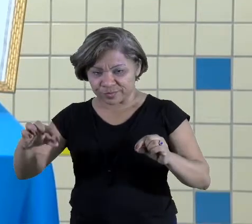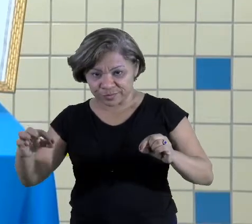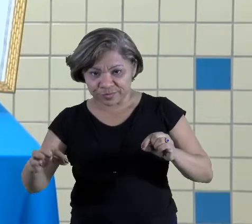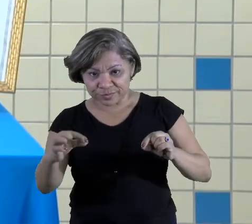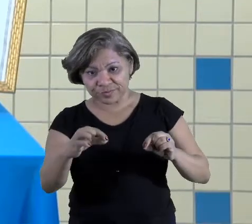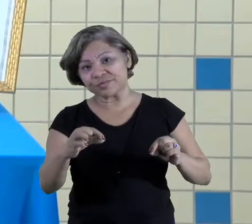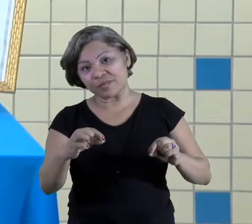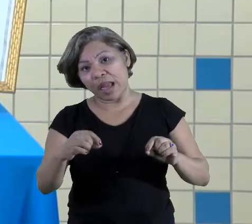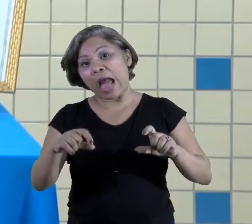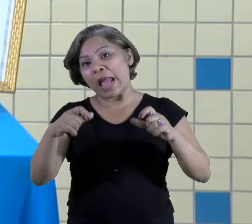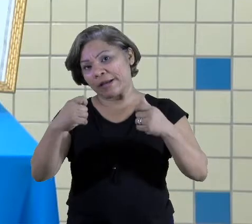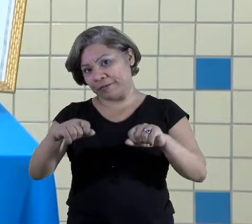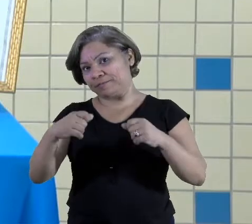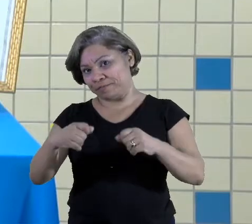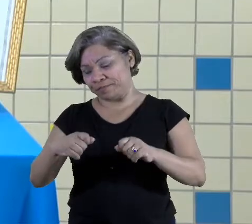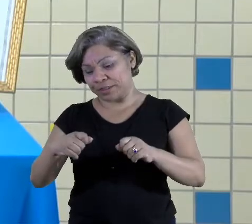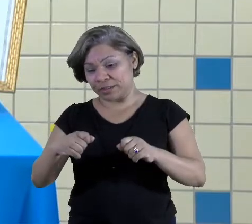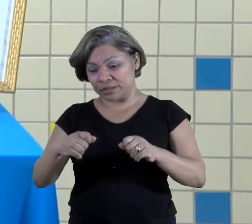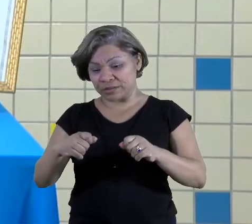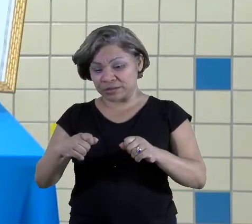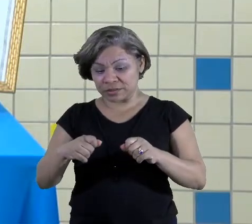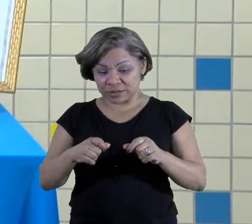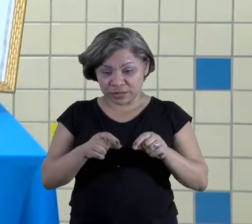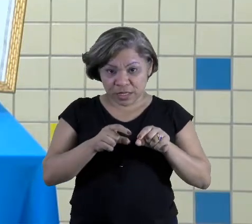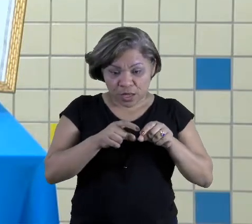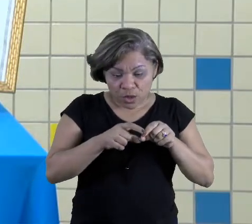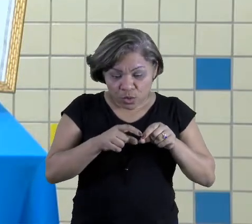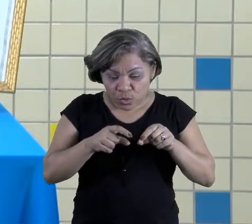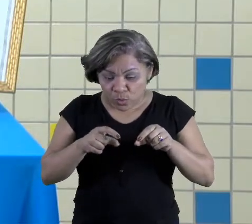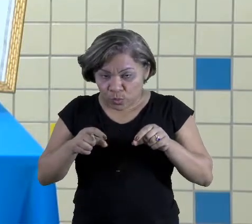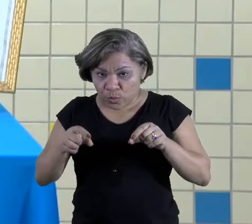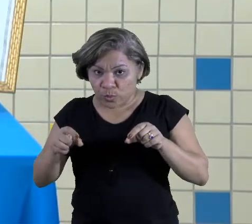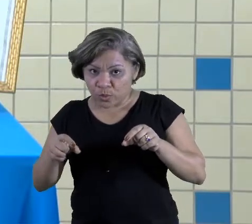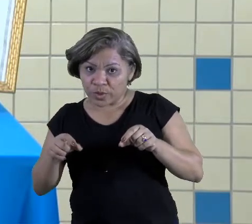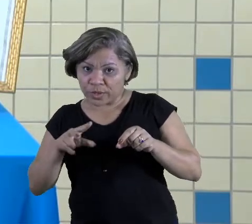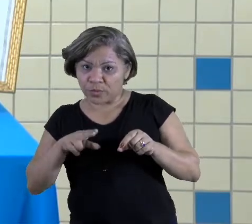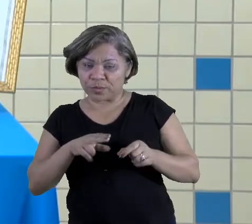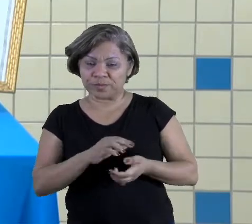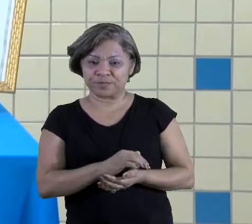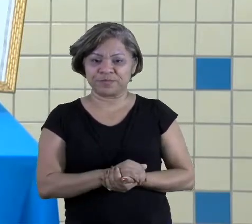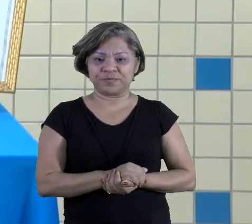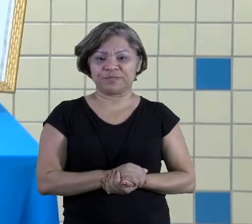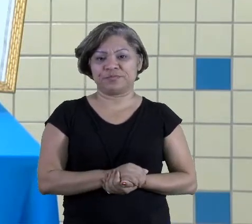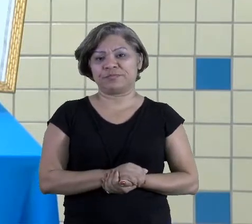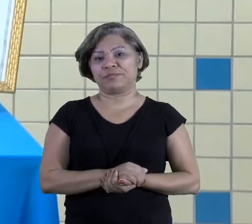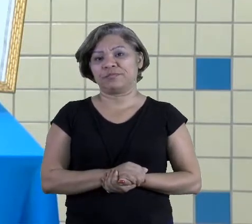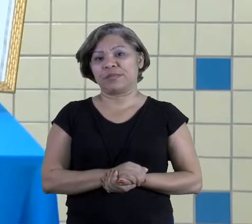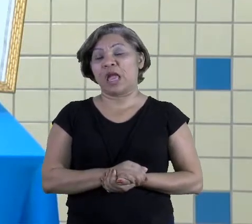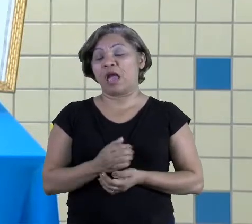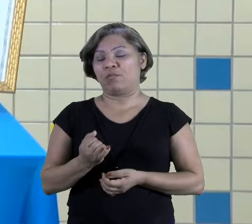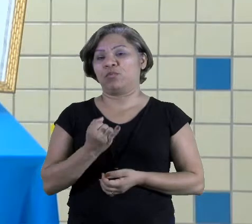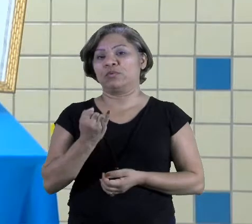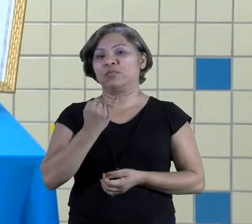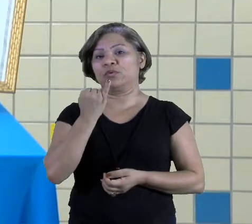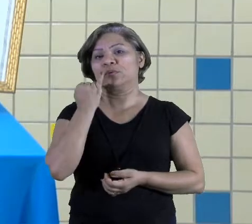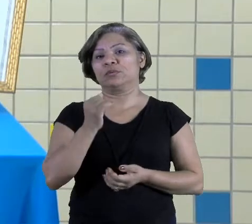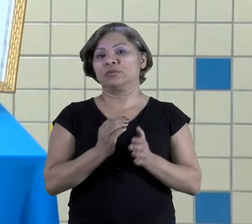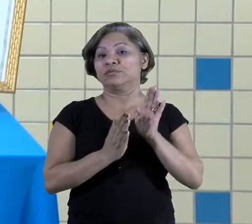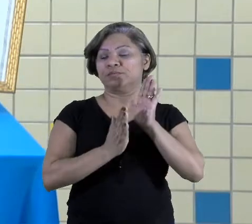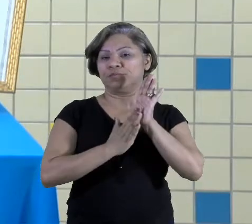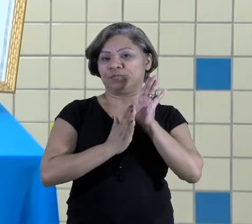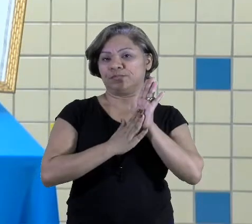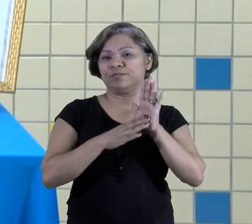dos 3 segmentos. É muito importante a gente frisar que essa